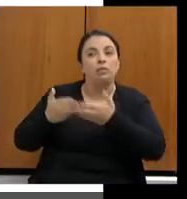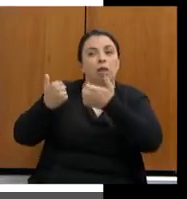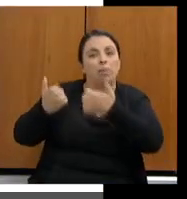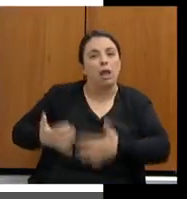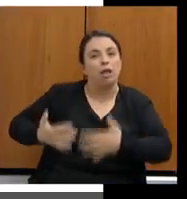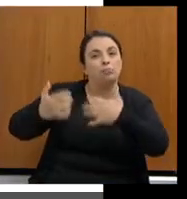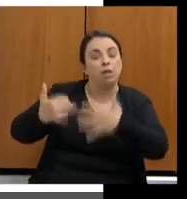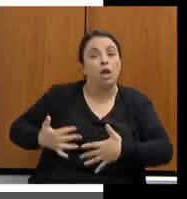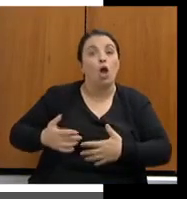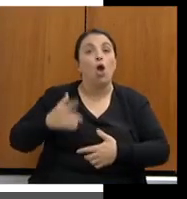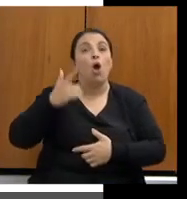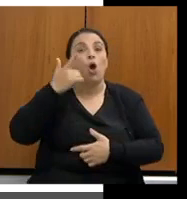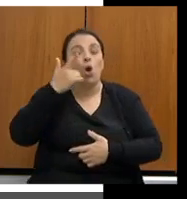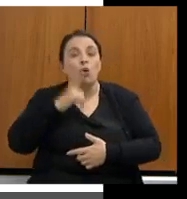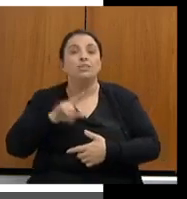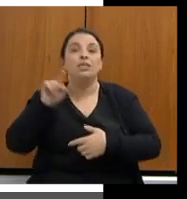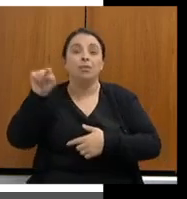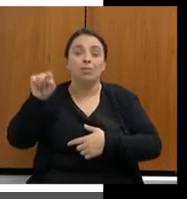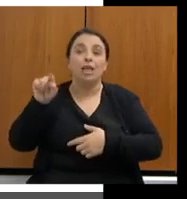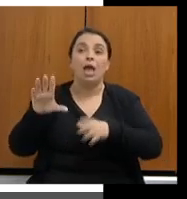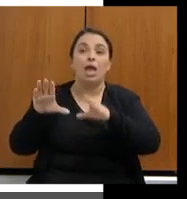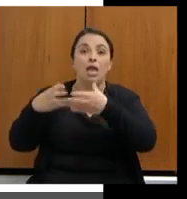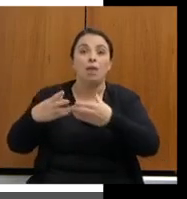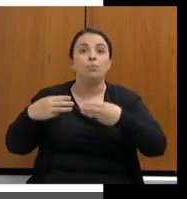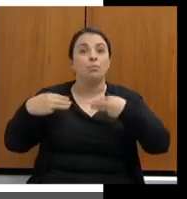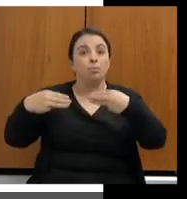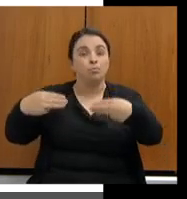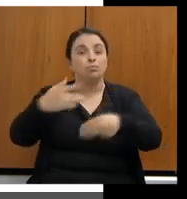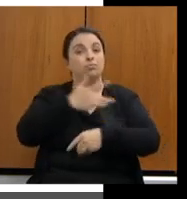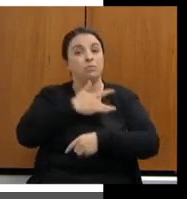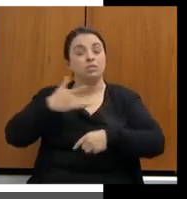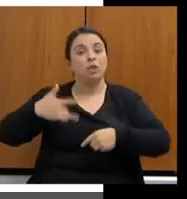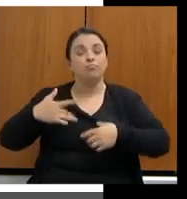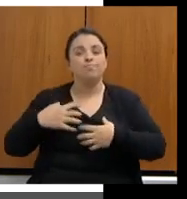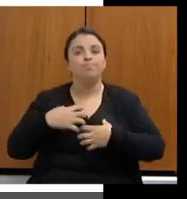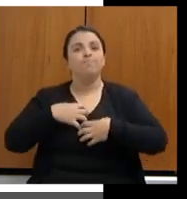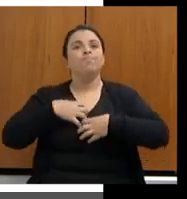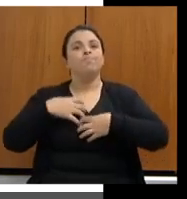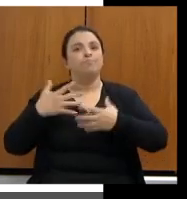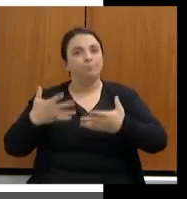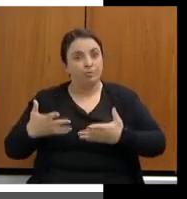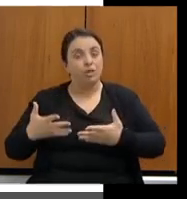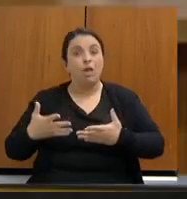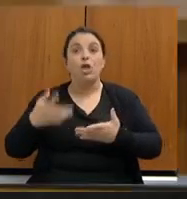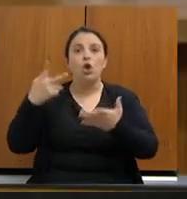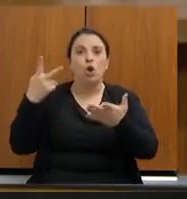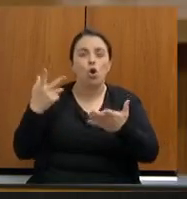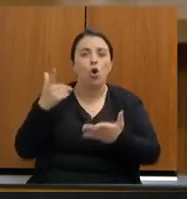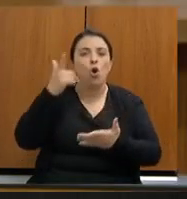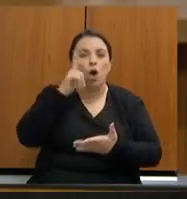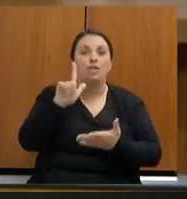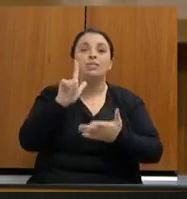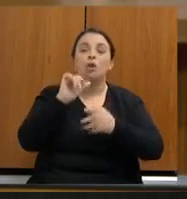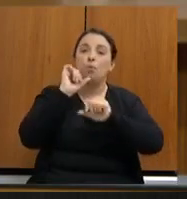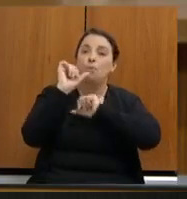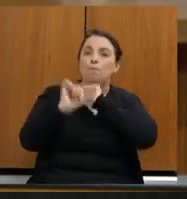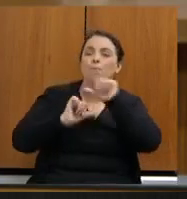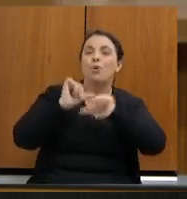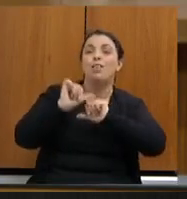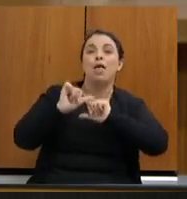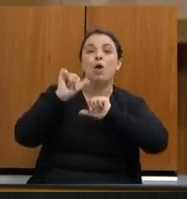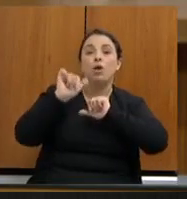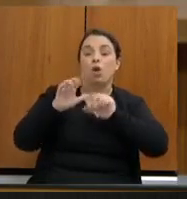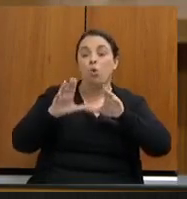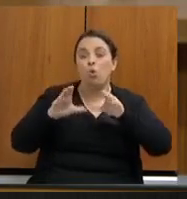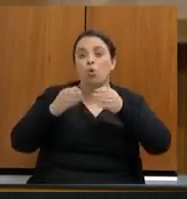sensibilização da equipe do Ministério da Saúde e nós tivemos então uma mudança na priorização